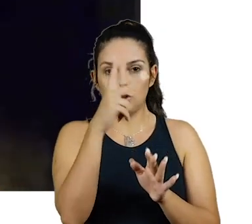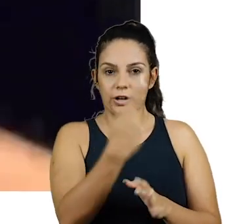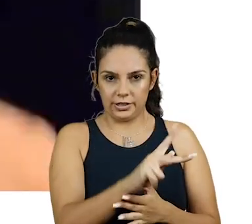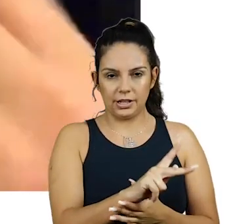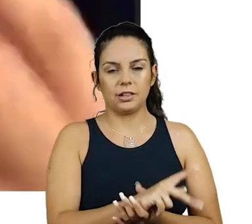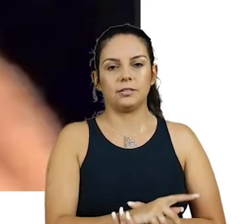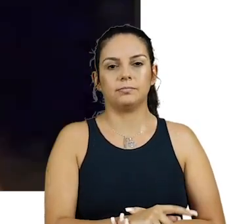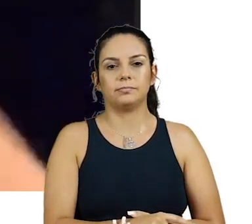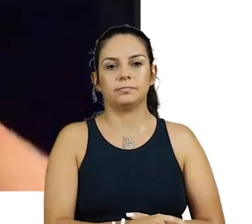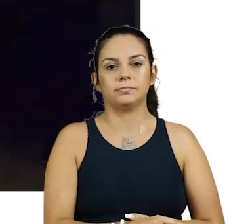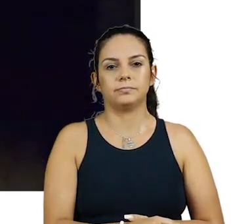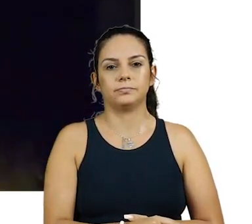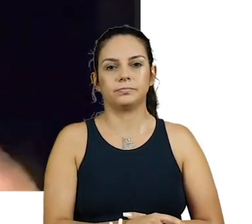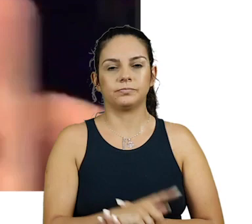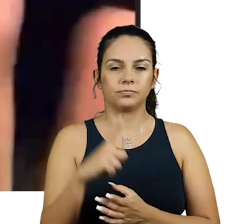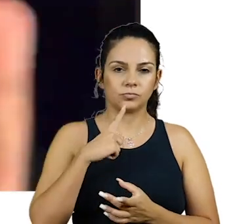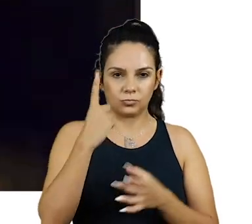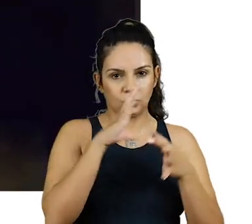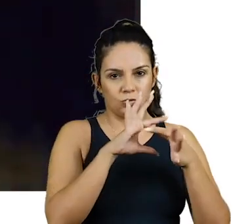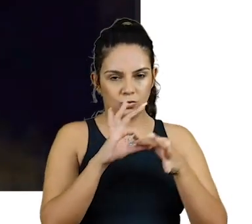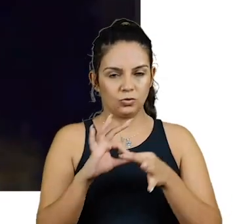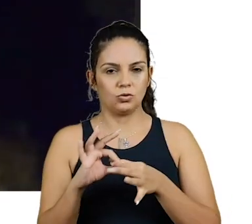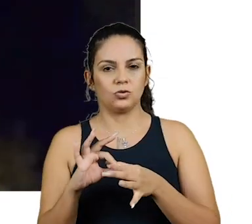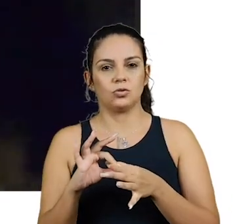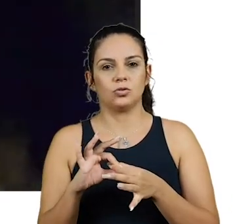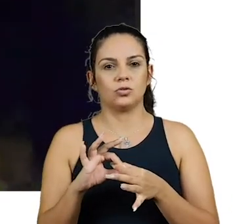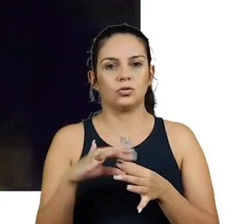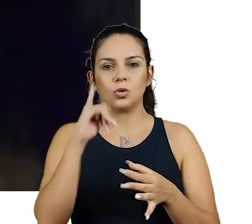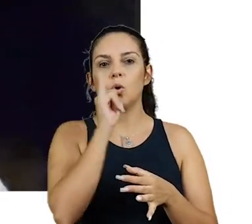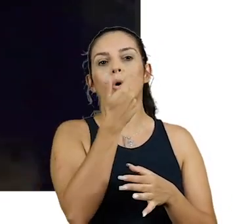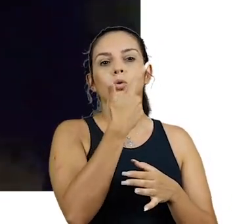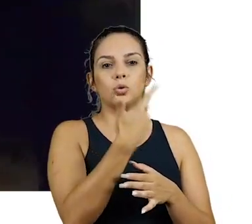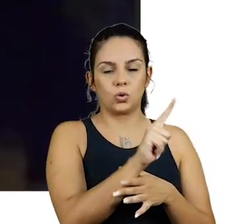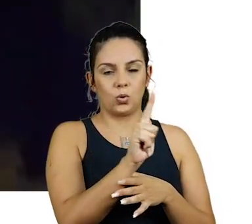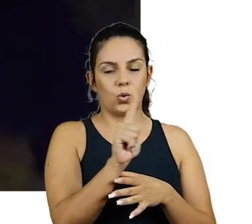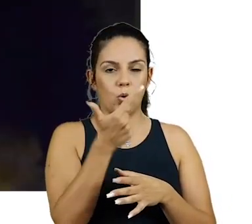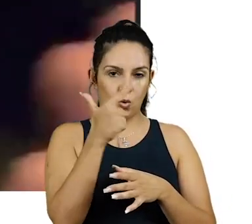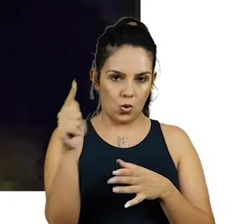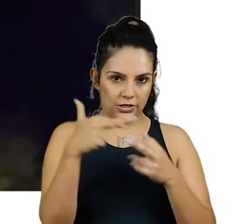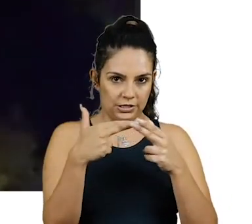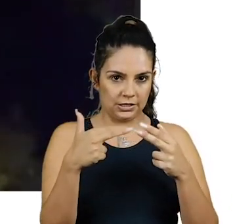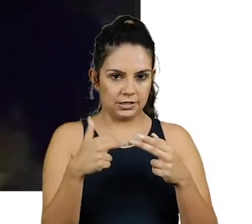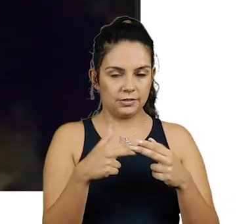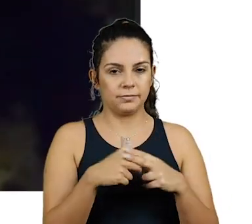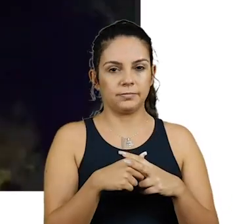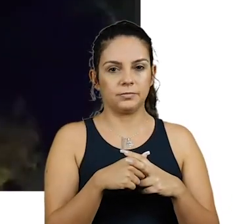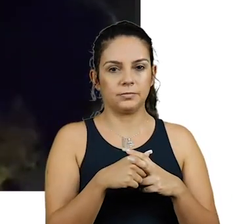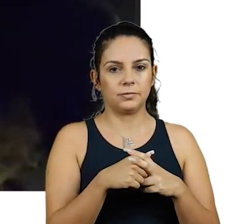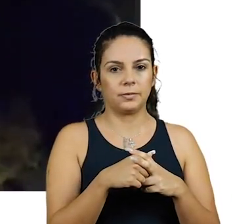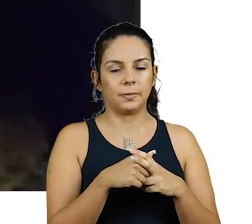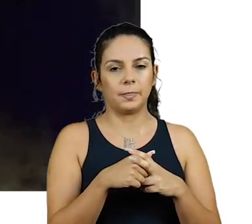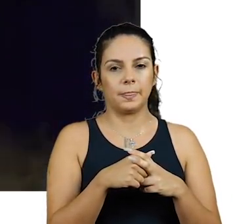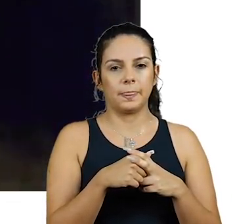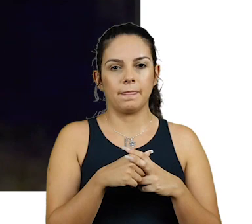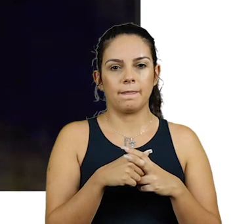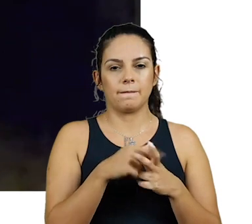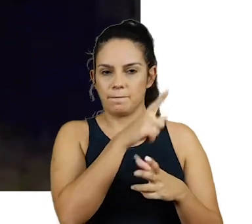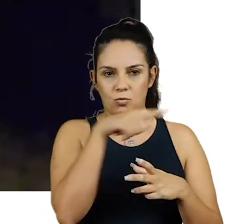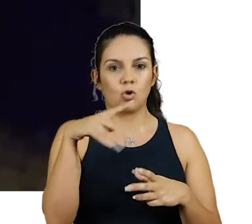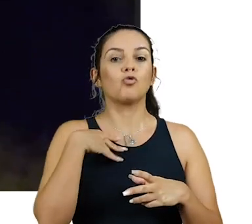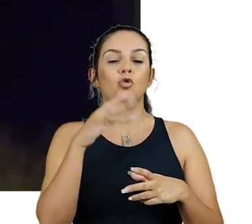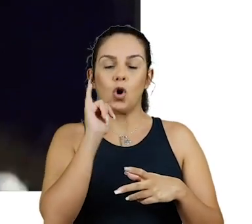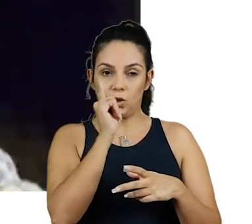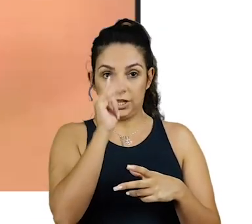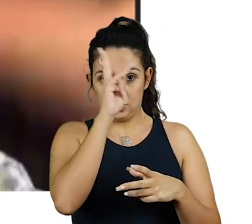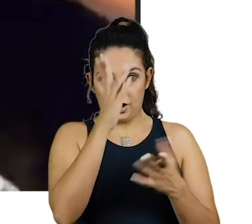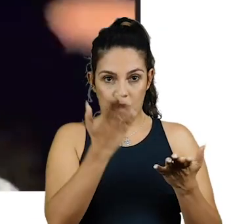dela, ela tem um contexto. Te conto outra passagem muito forte que muita gente conhece, quem é fã da Elza conhece direitinho. Você certamente